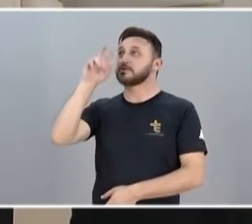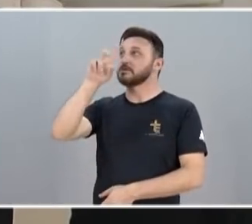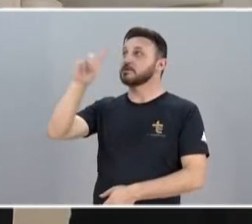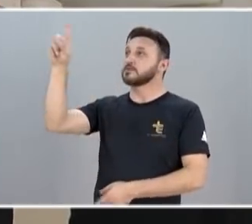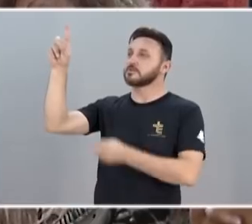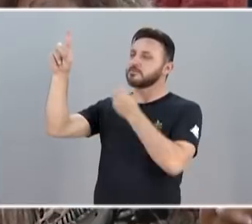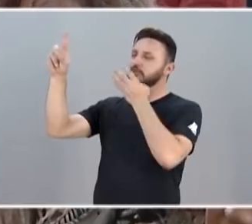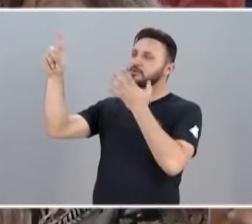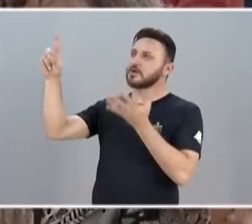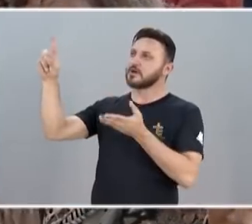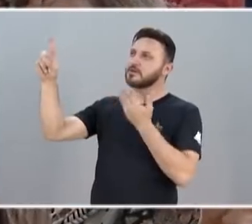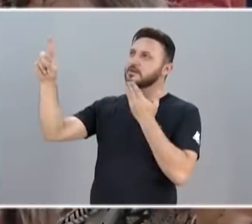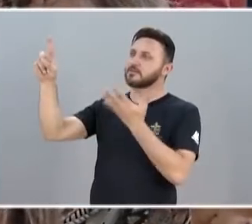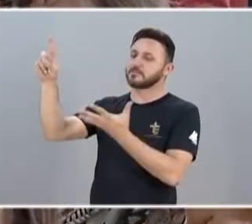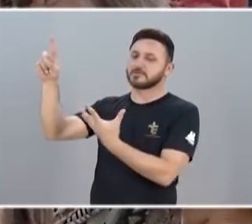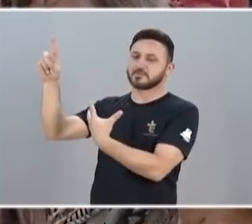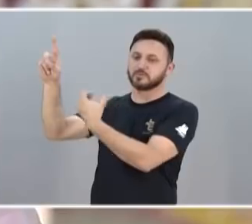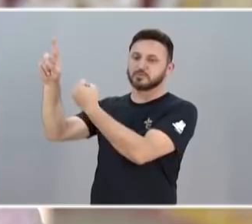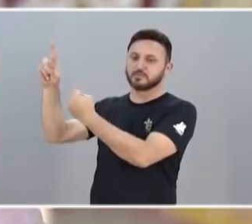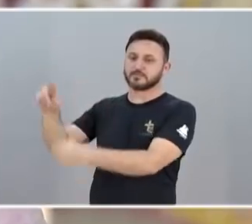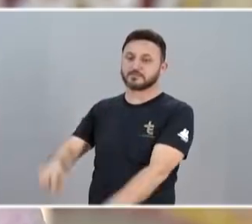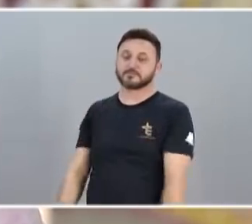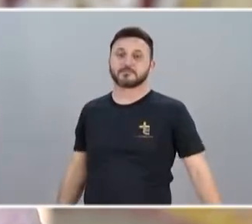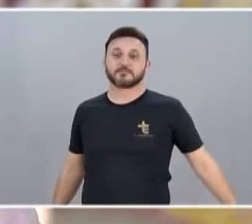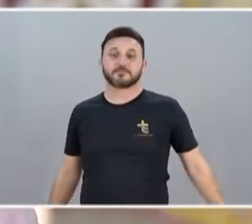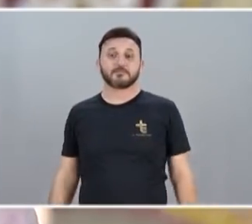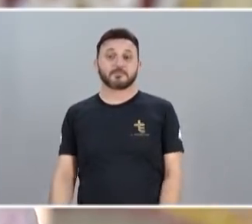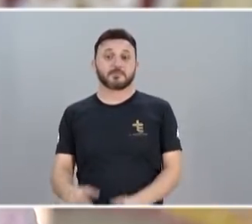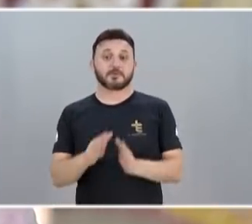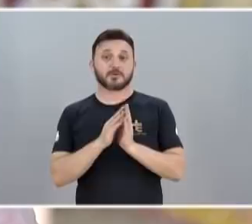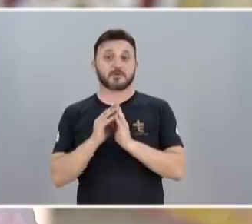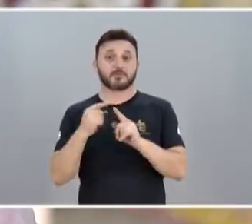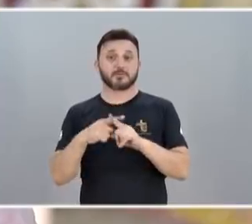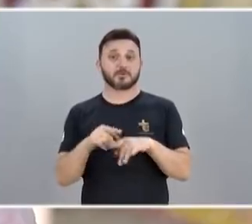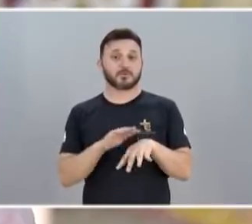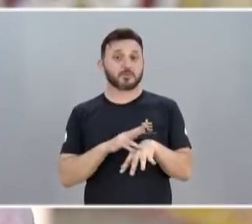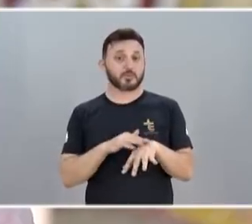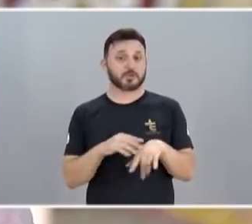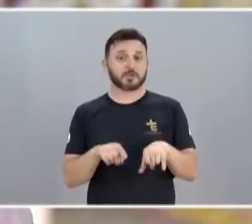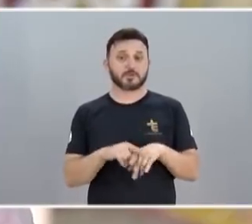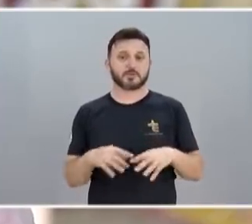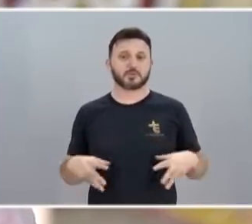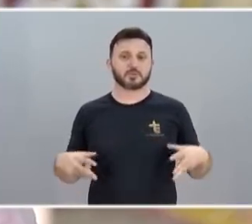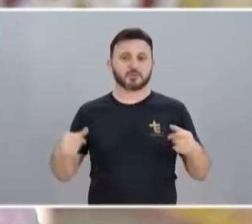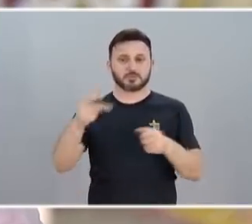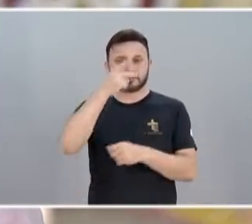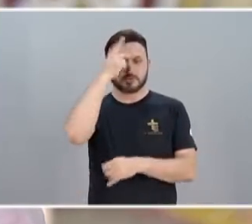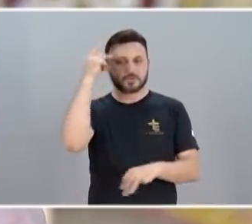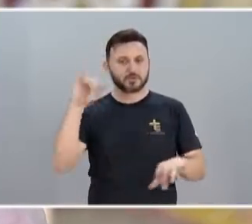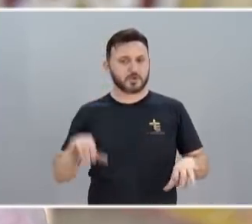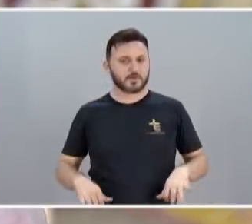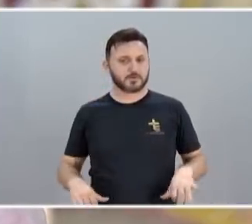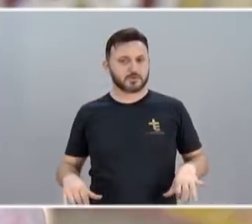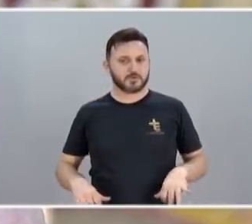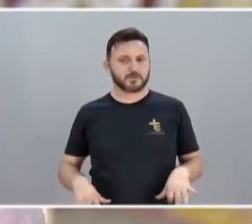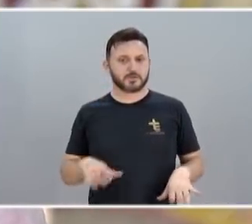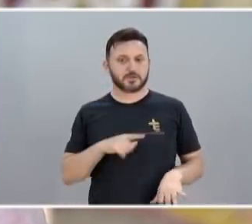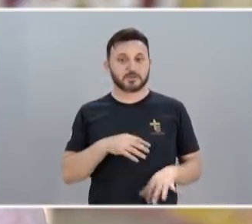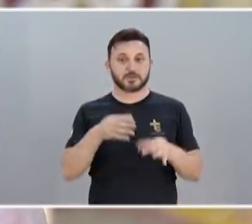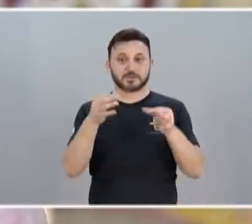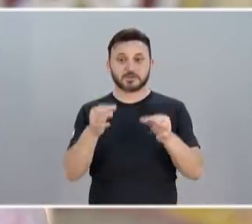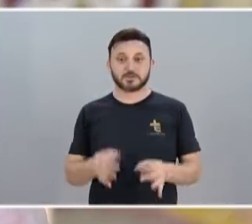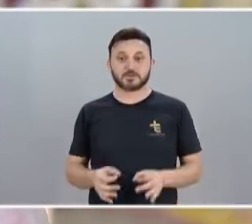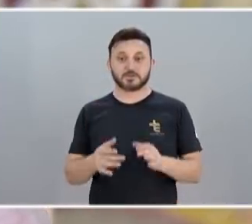bondade, atendei nossa oração. Para que os doentes e todos os que sofrem tenham a certeza de